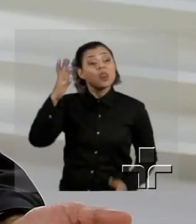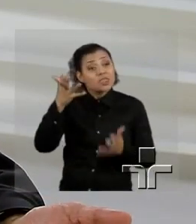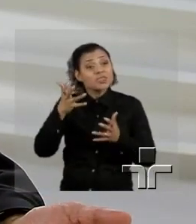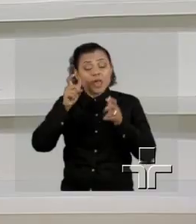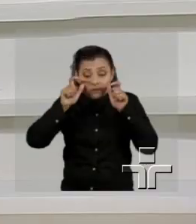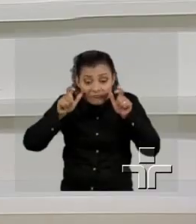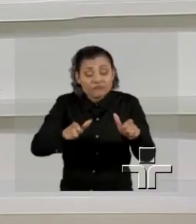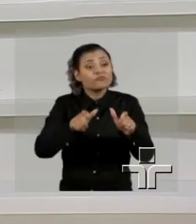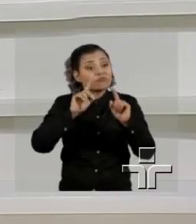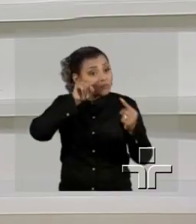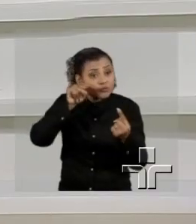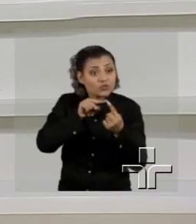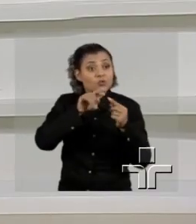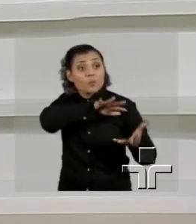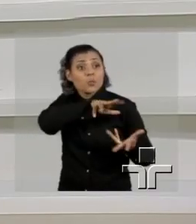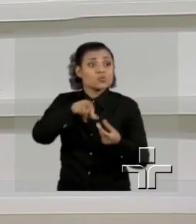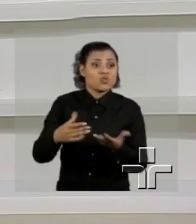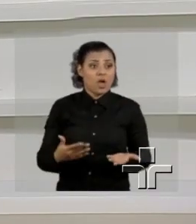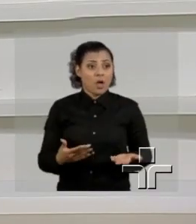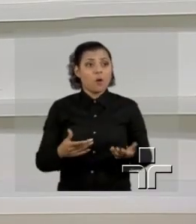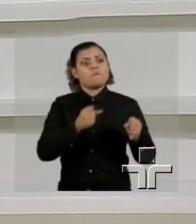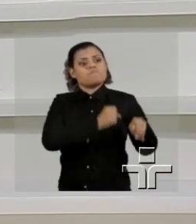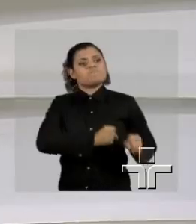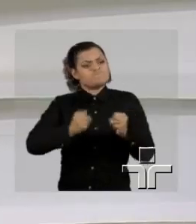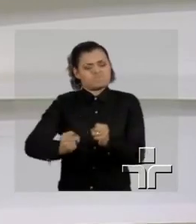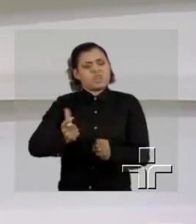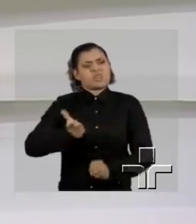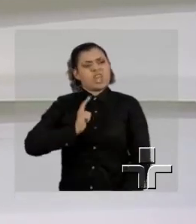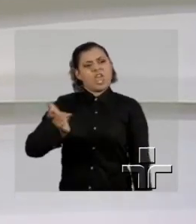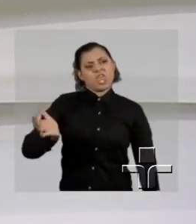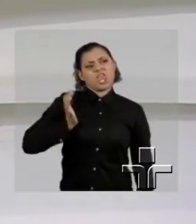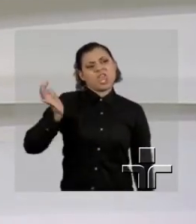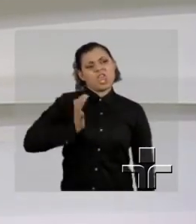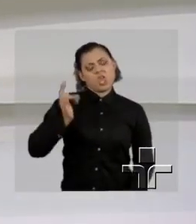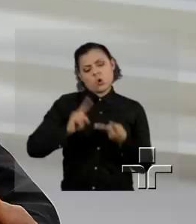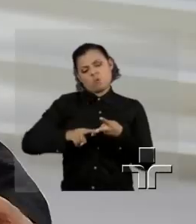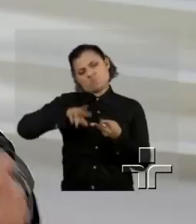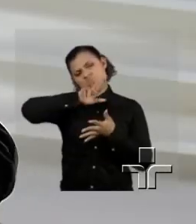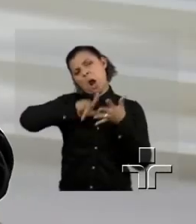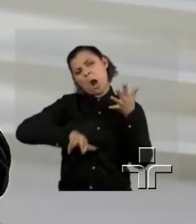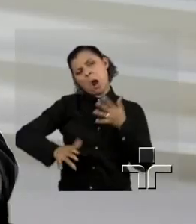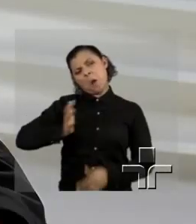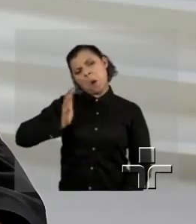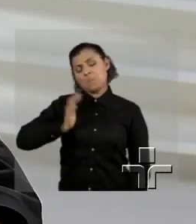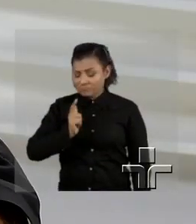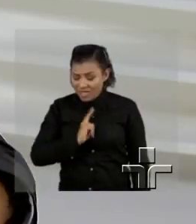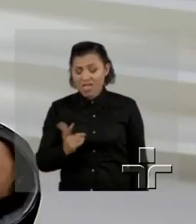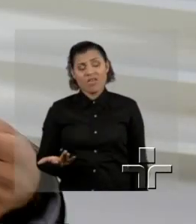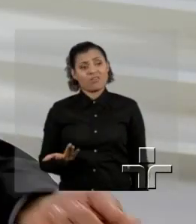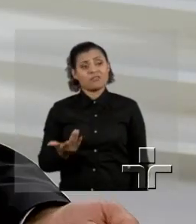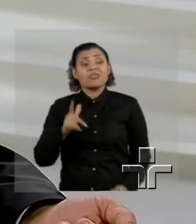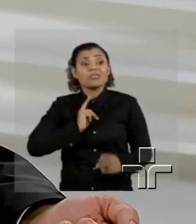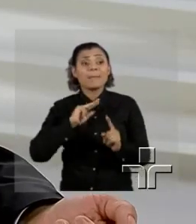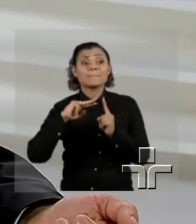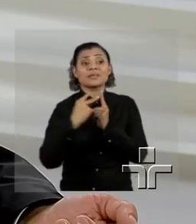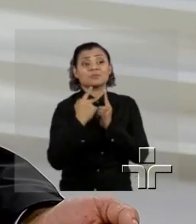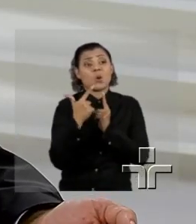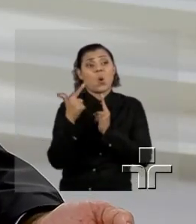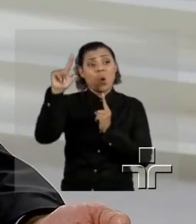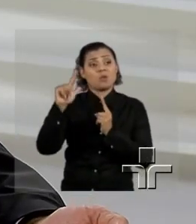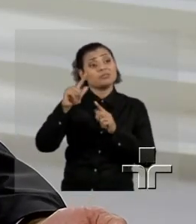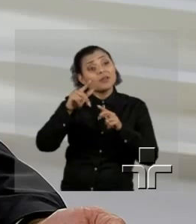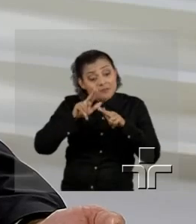deles. O senhor tem uma experiência longa, desde que saiu do Exército, em organismos multilaterais. Eu queria saber